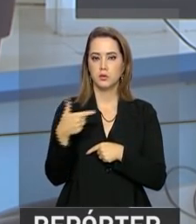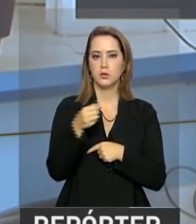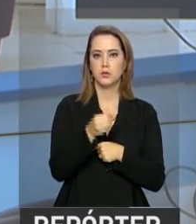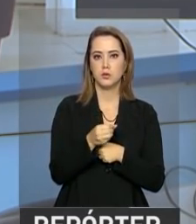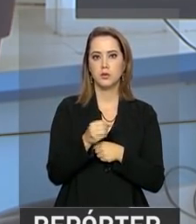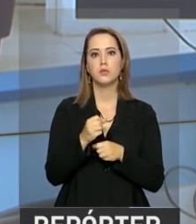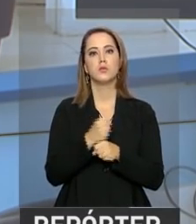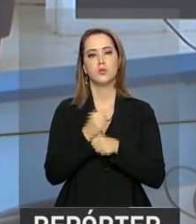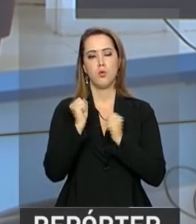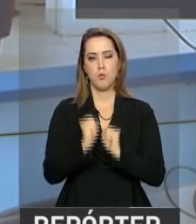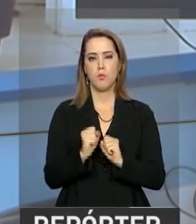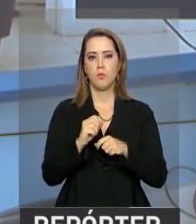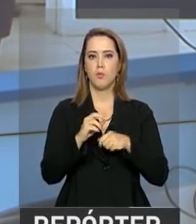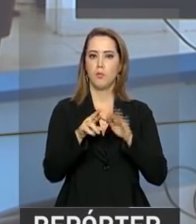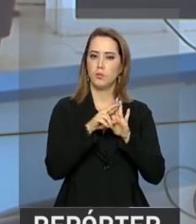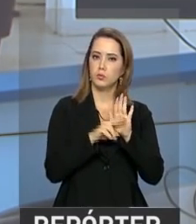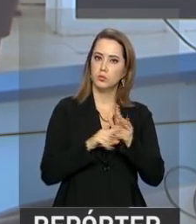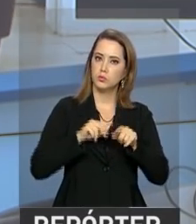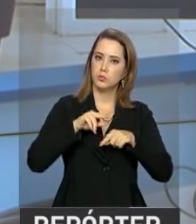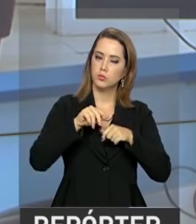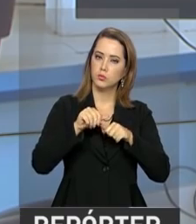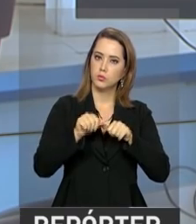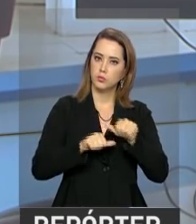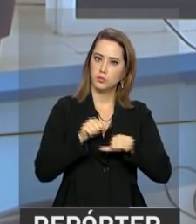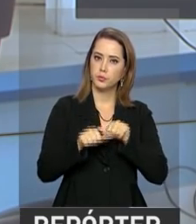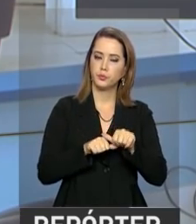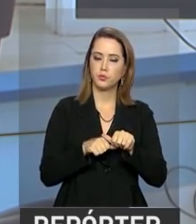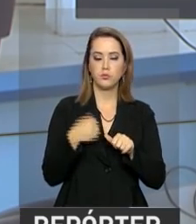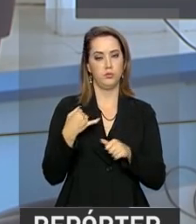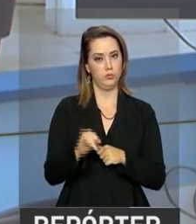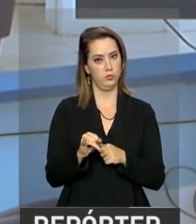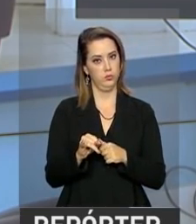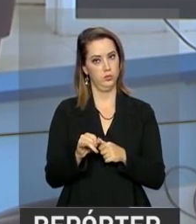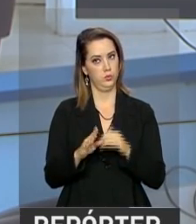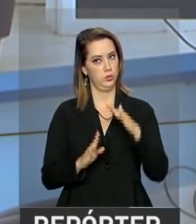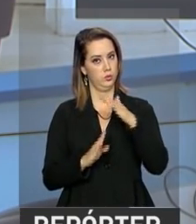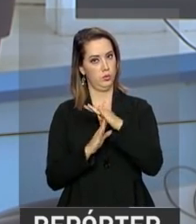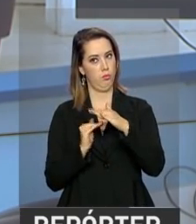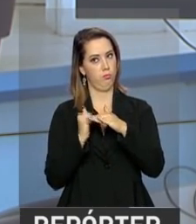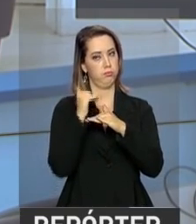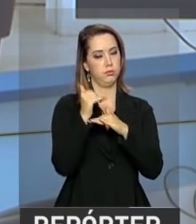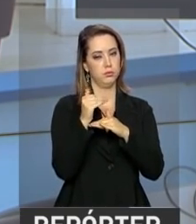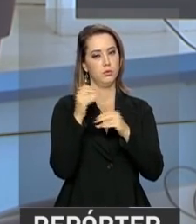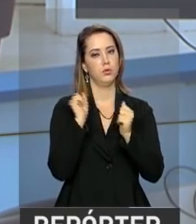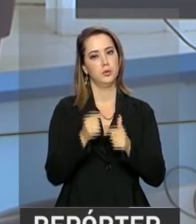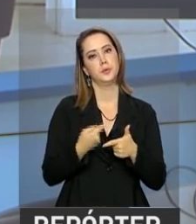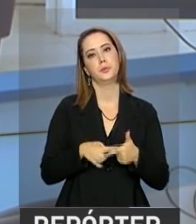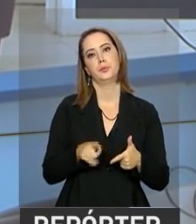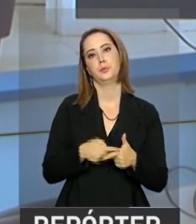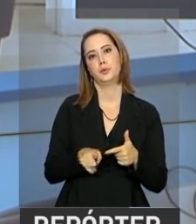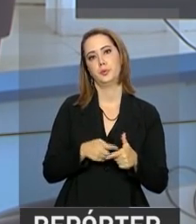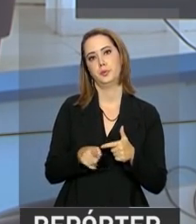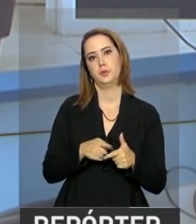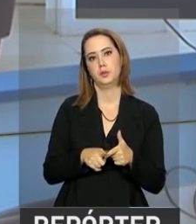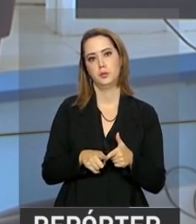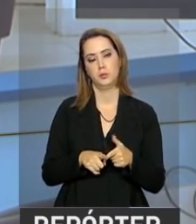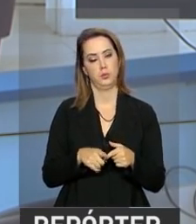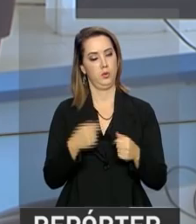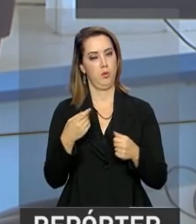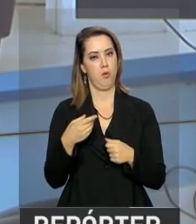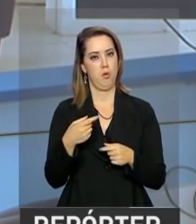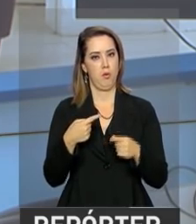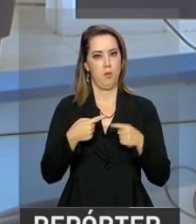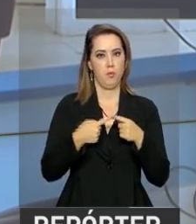poderão ser revisadas. Quem descumprir as limitações da PEC será punido, por exemplo, com a proibição de conceder